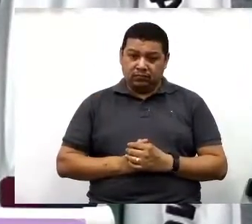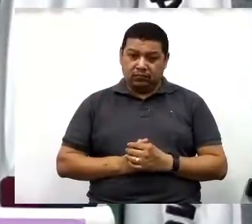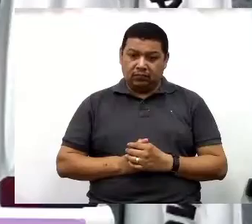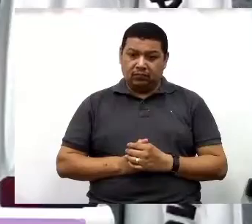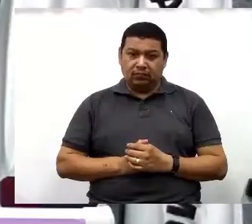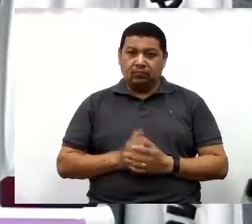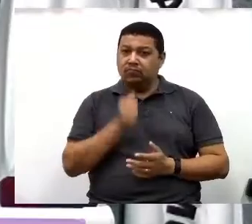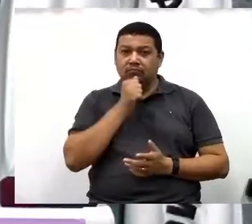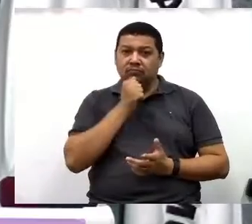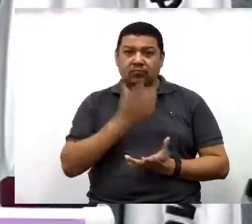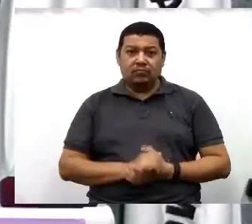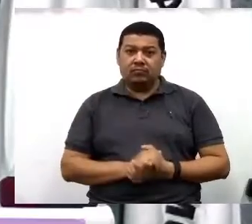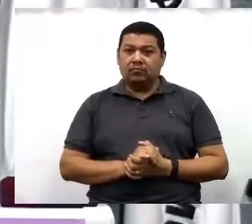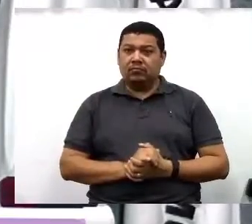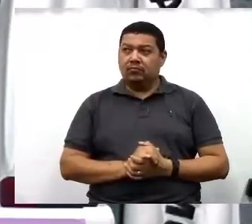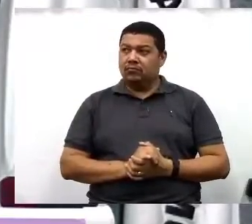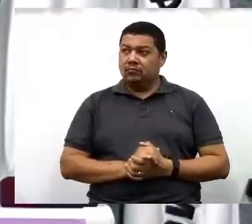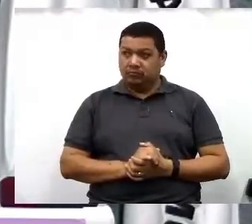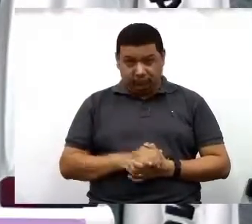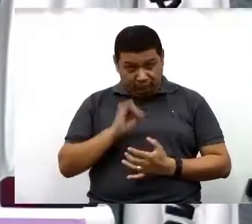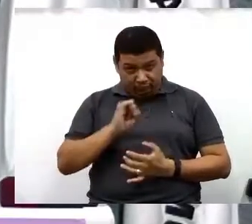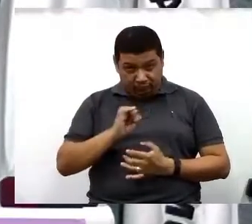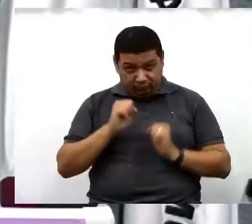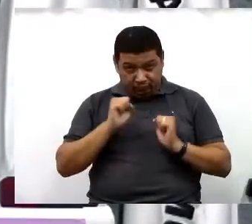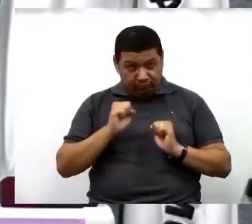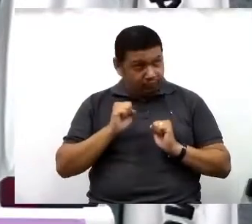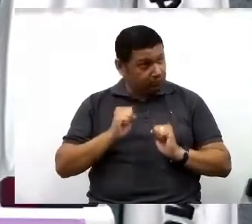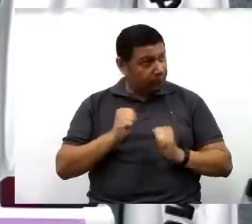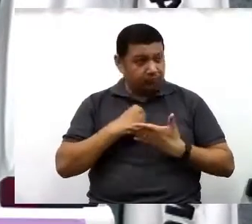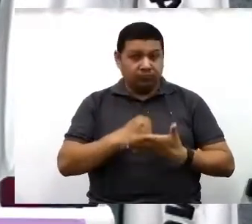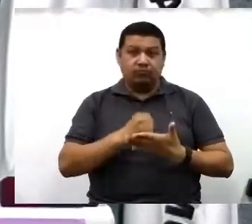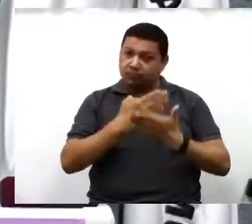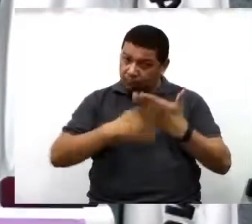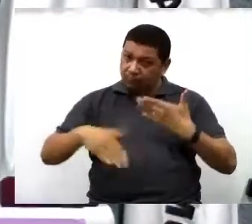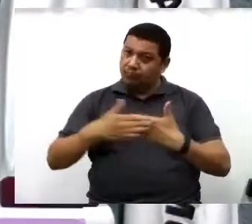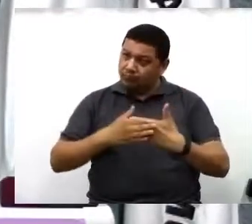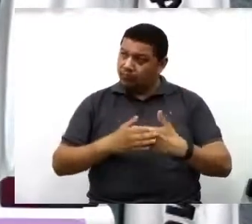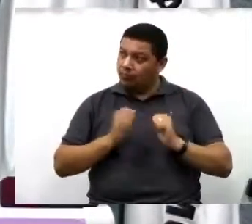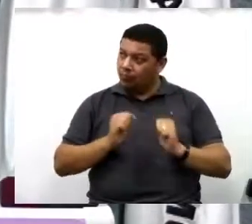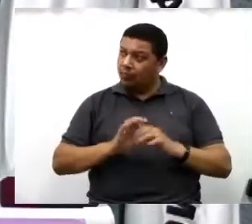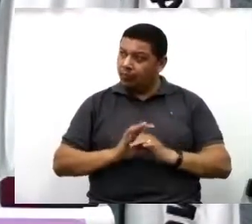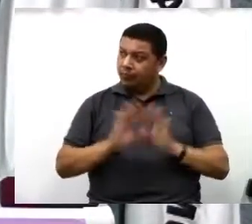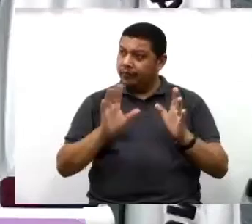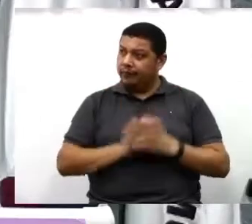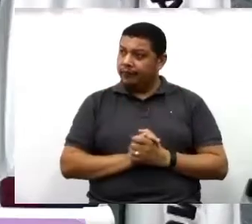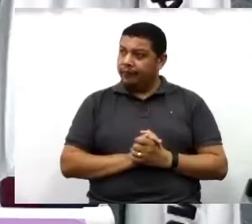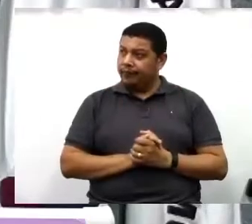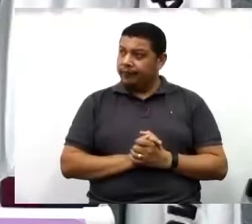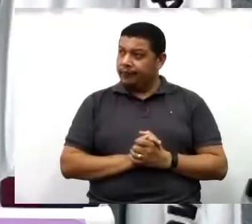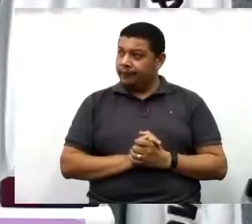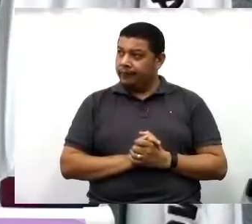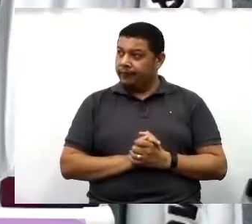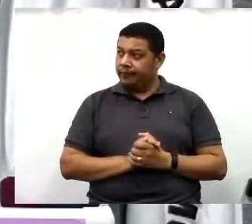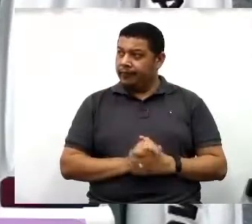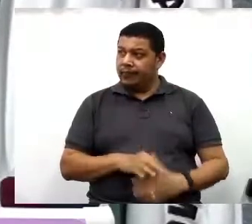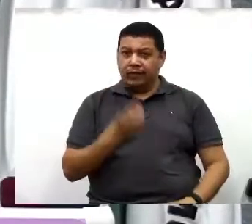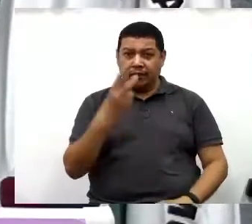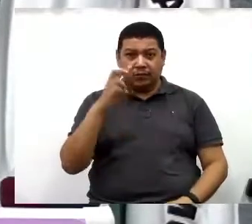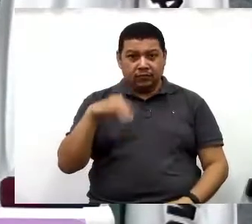Não tem condições. Se a gente pudesse ajudar todo mundo, ajudava. Presidente, 2 minutos para